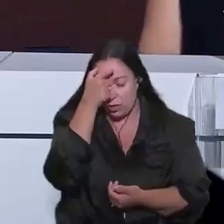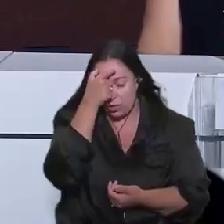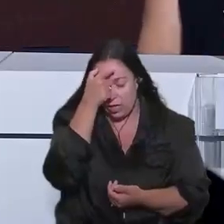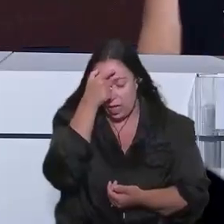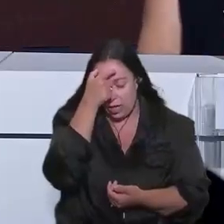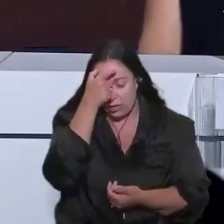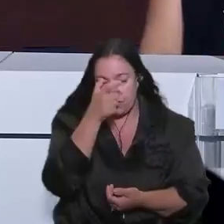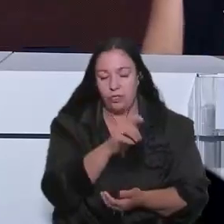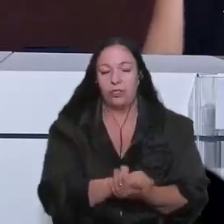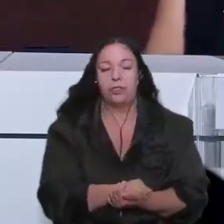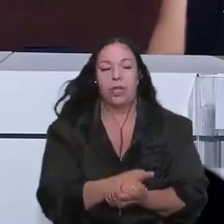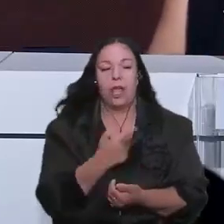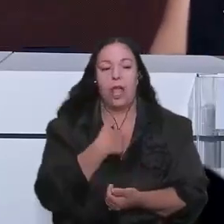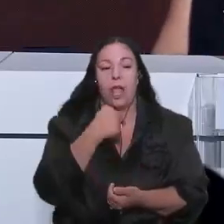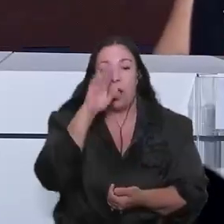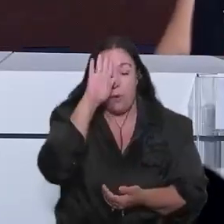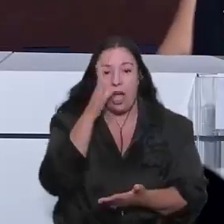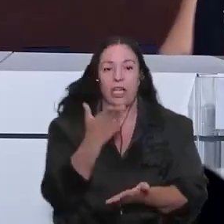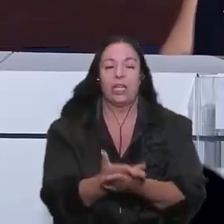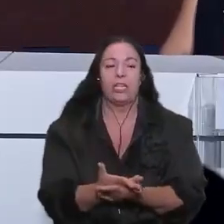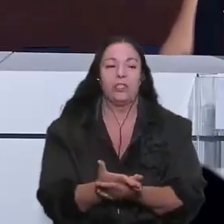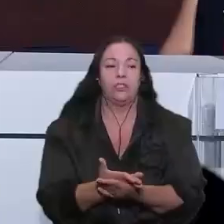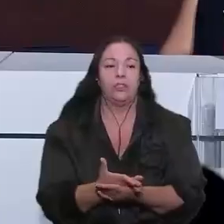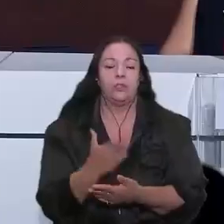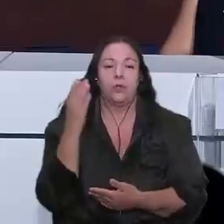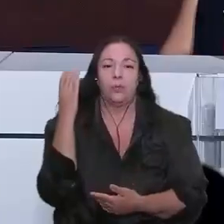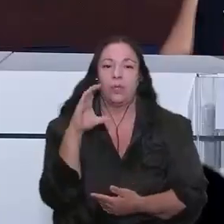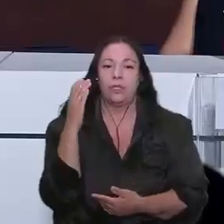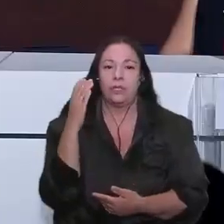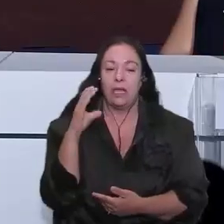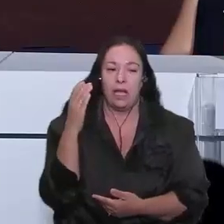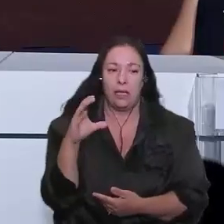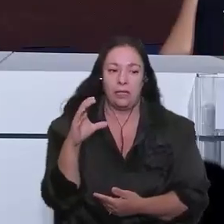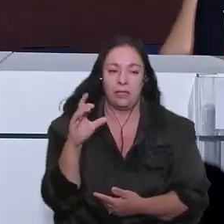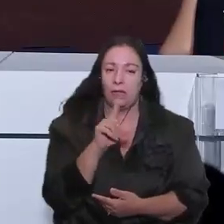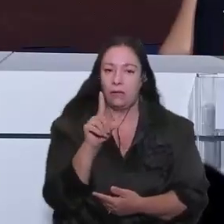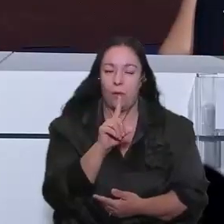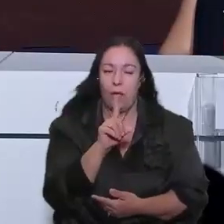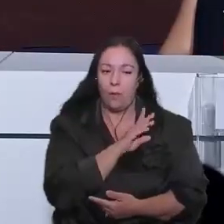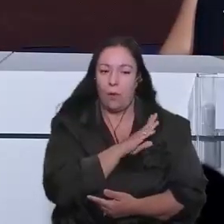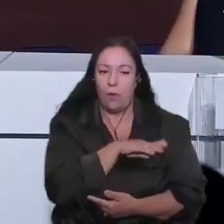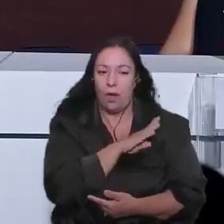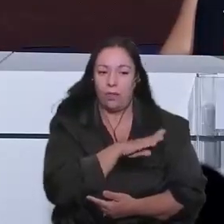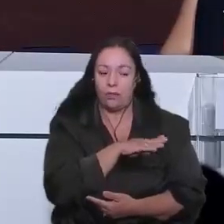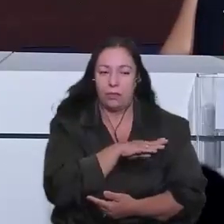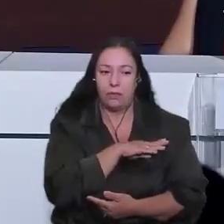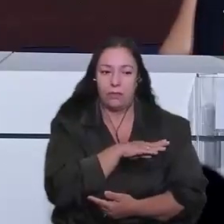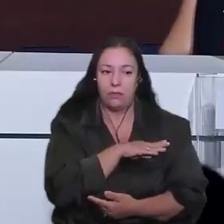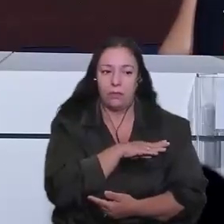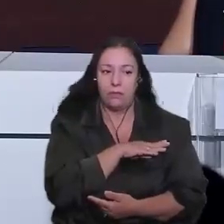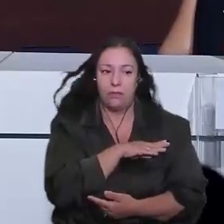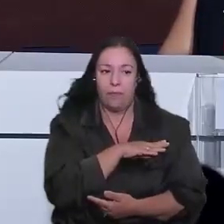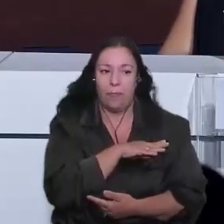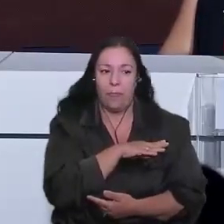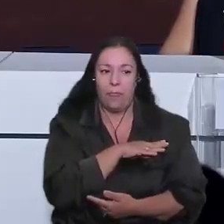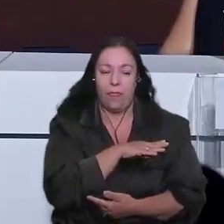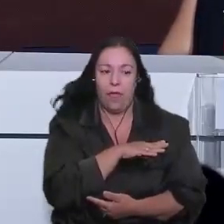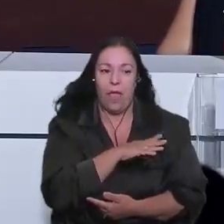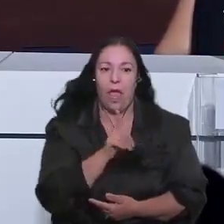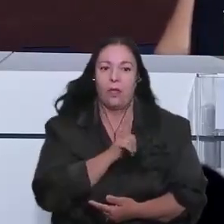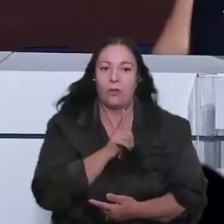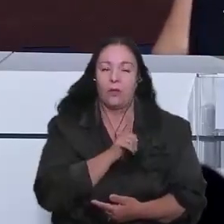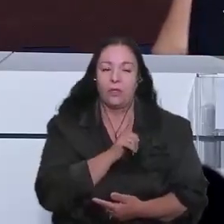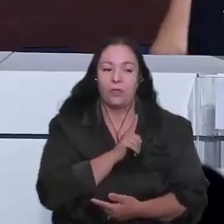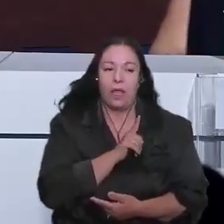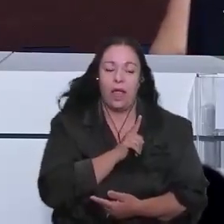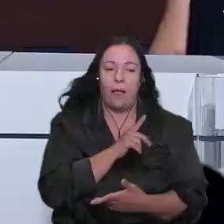lúcido. Eu acredito nisso por ciência, não é por coração. Porque eu nem sequer tenho coração, que eu não tenho paciência